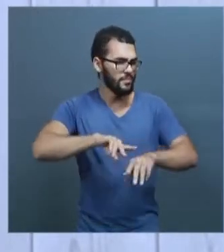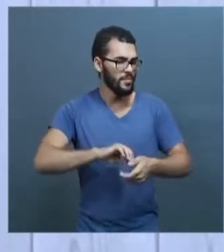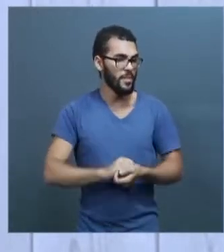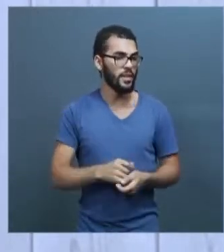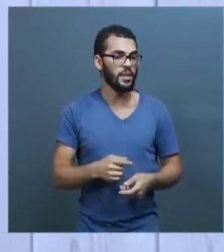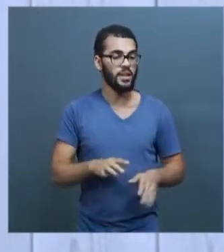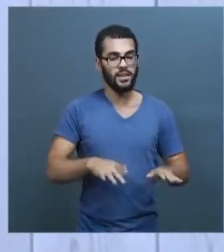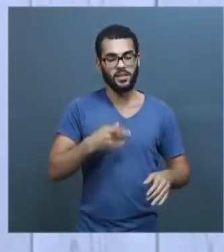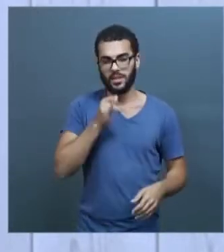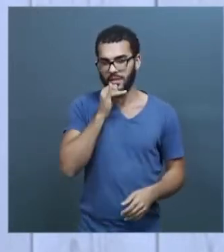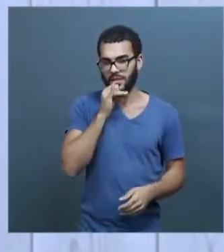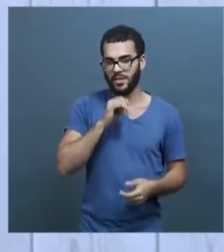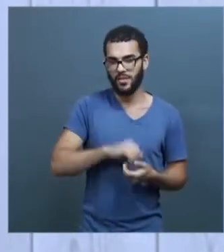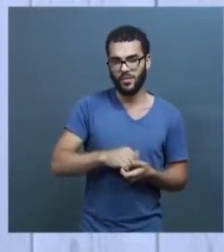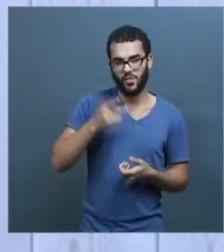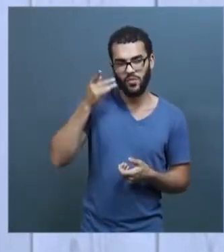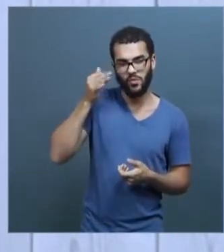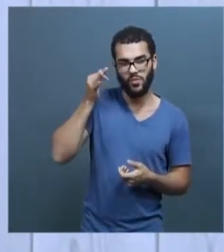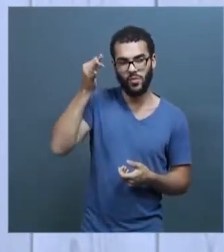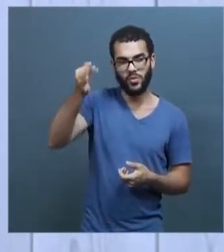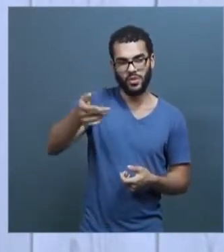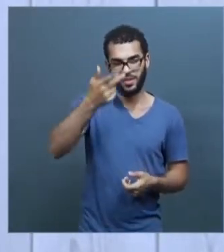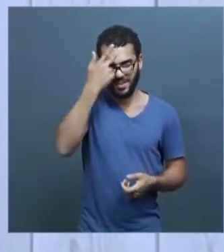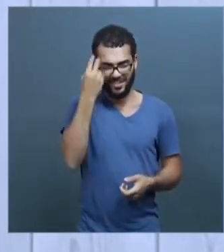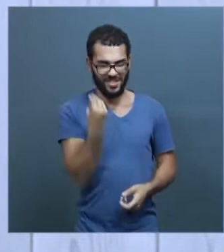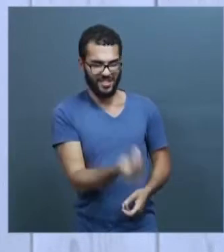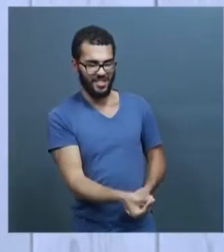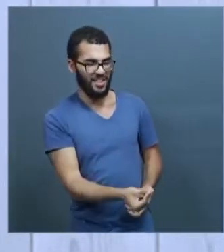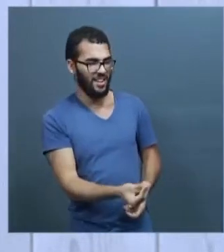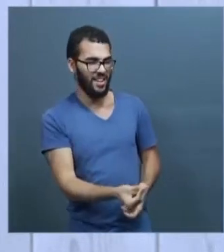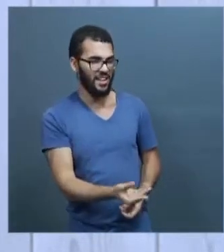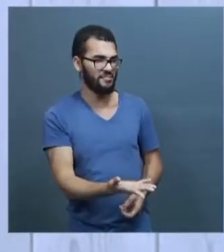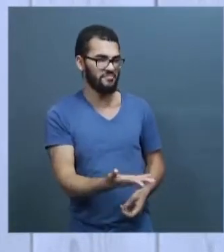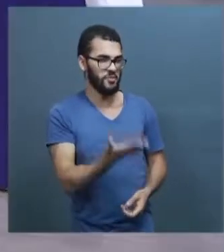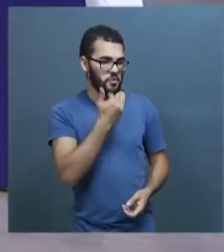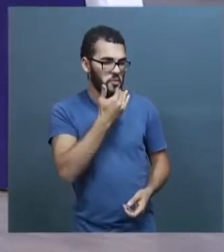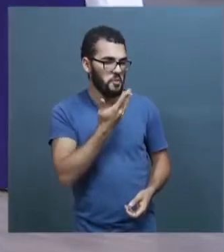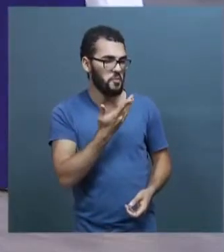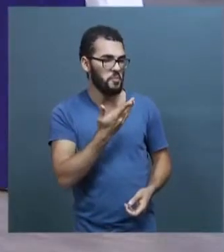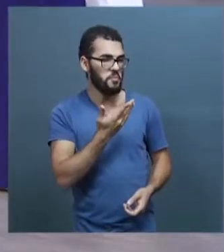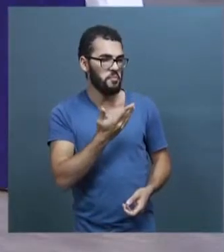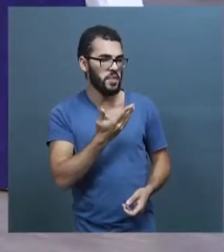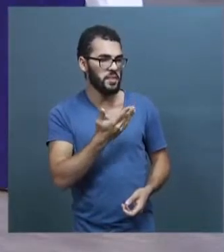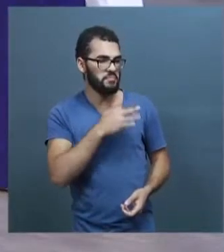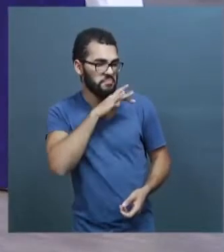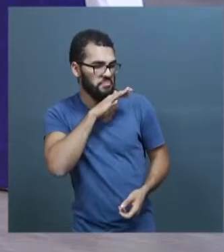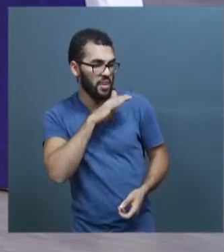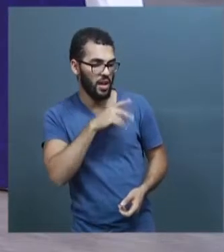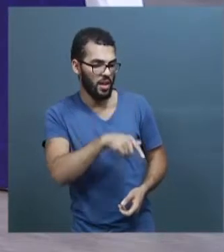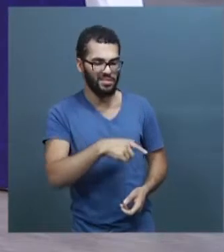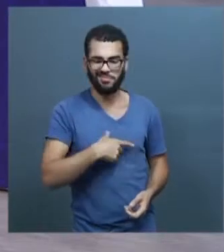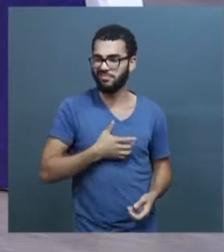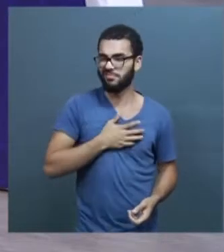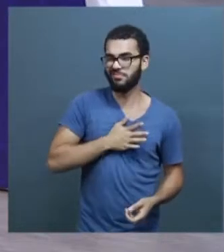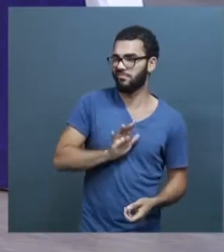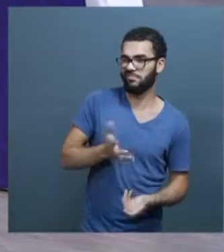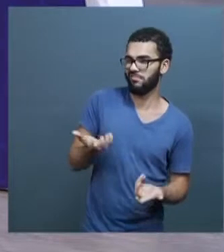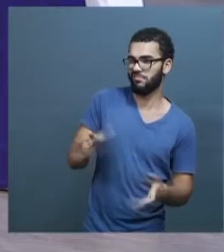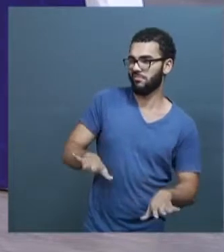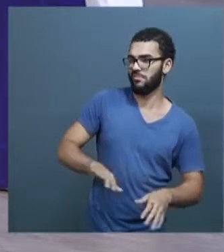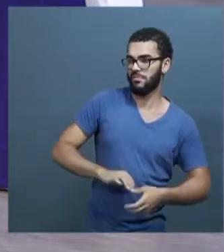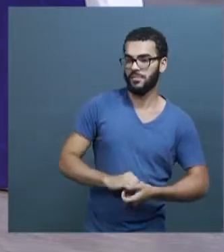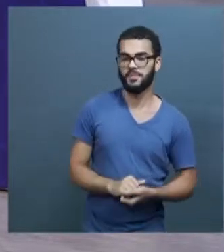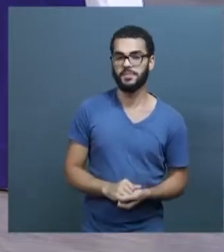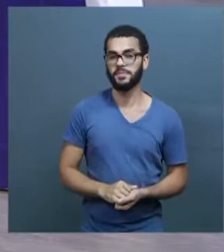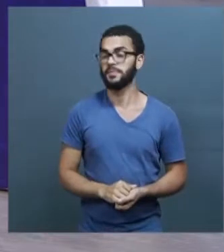que ela nunca vá comer, mas ela tem um hábito mais saudável. Então, começa em casa. Perfeito, né? Em casa. E as escolas, as